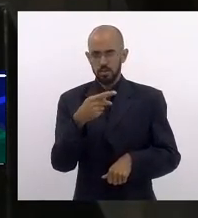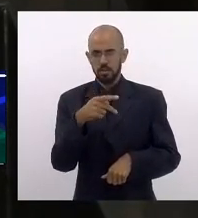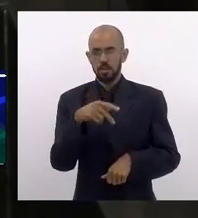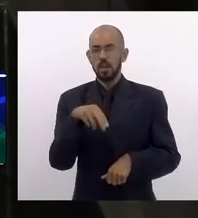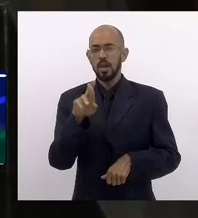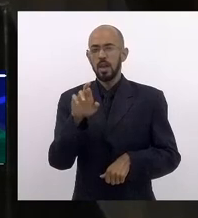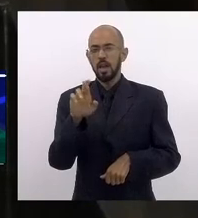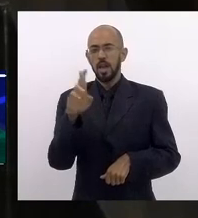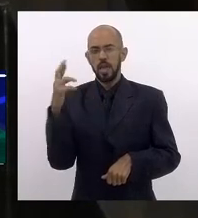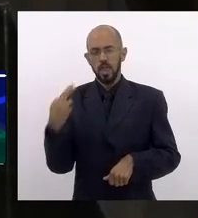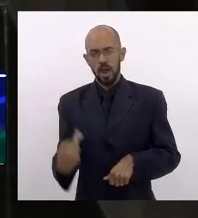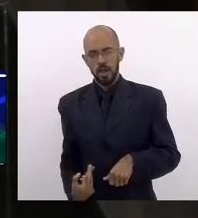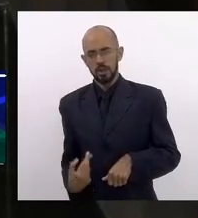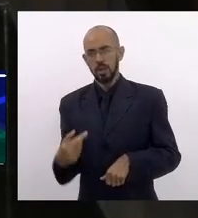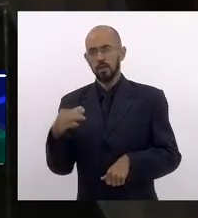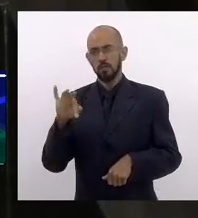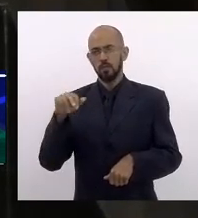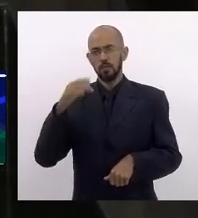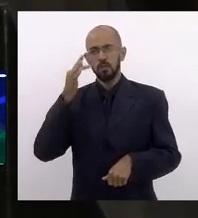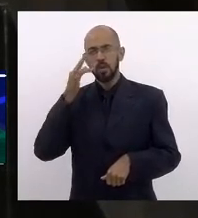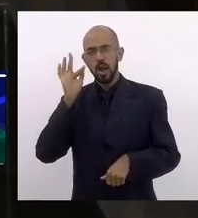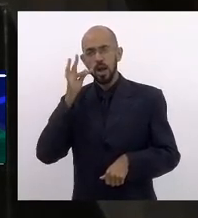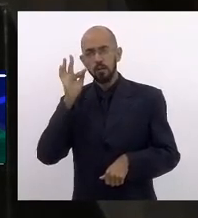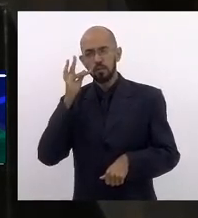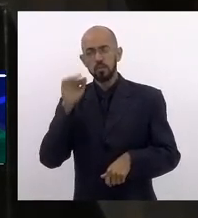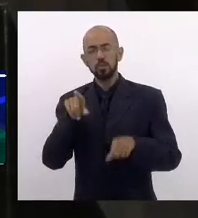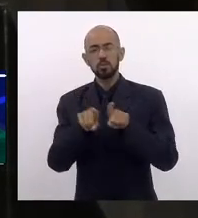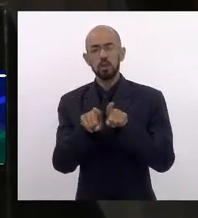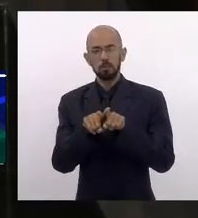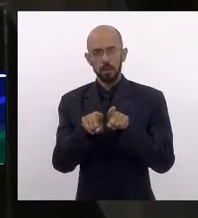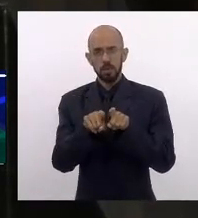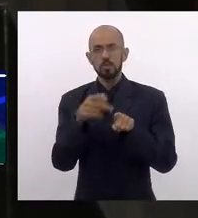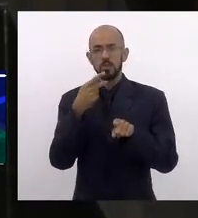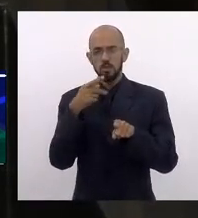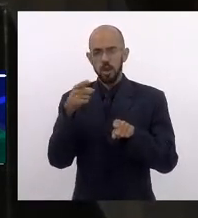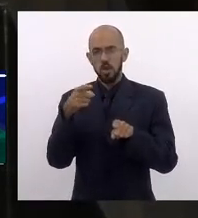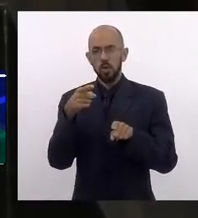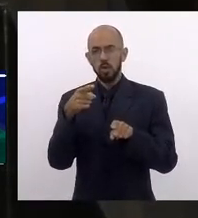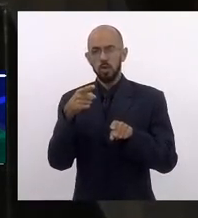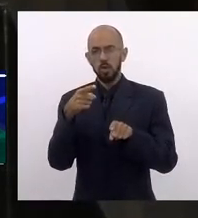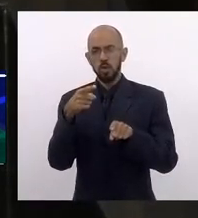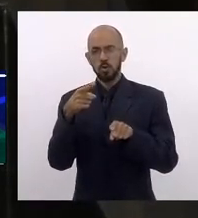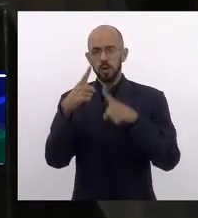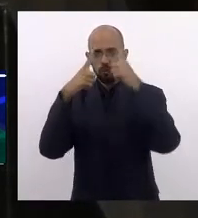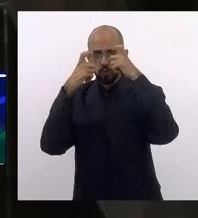falou, entre outros parlamentares que têm questionado a letalidade policial no Rio de Janeiro,